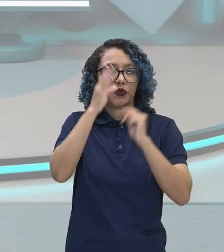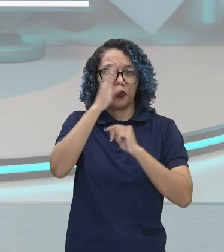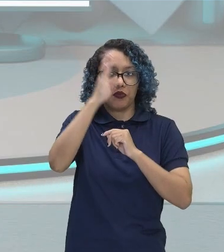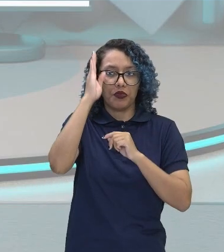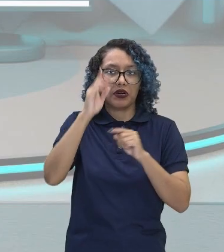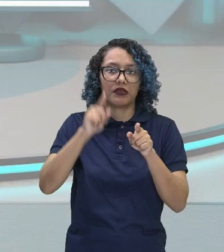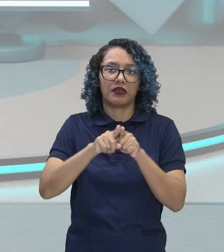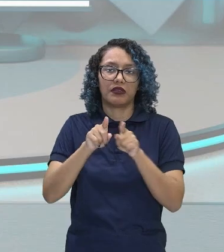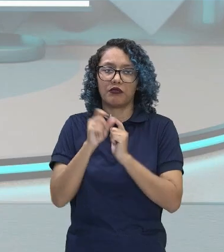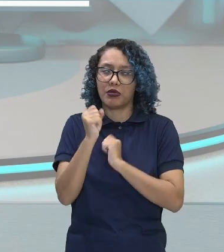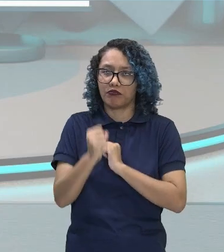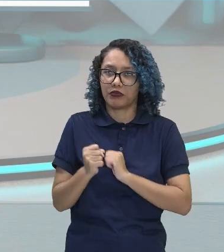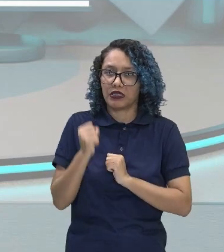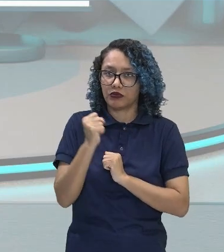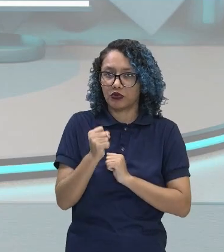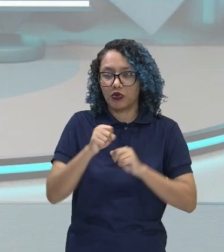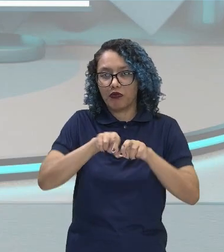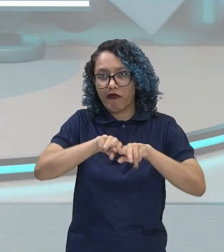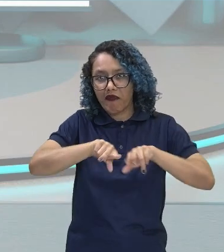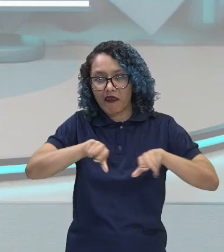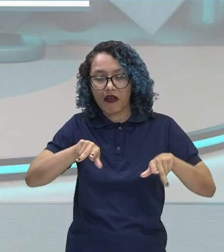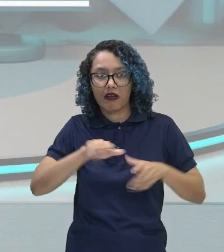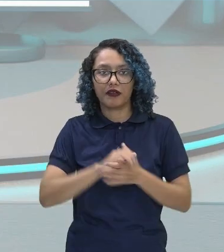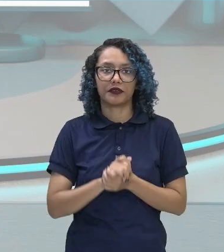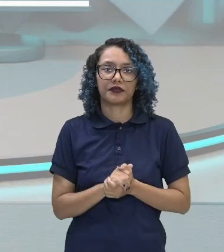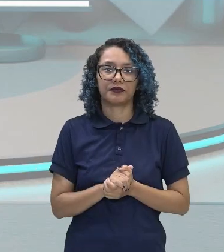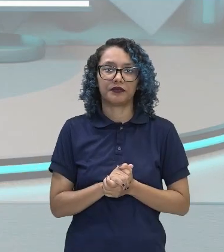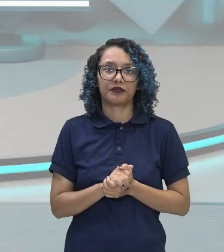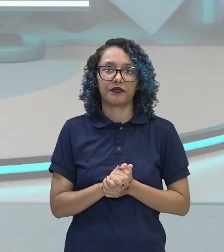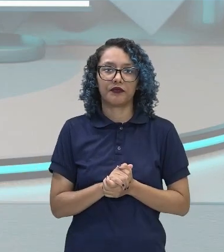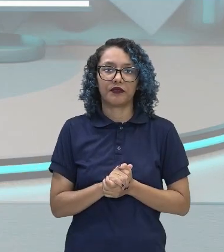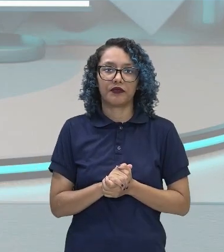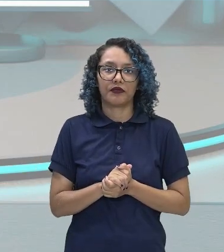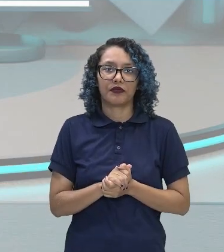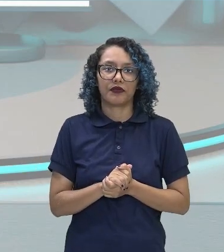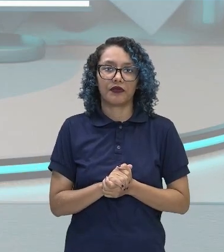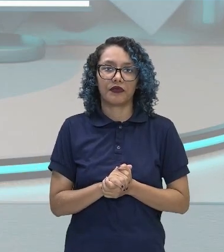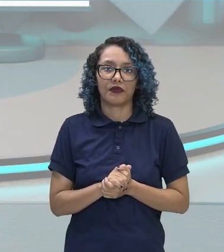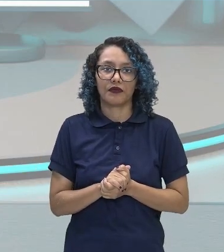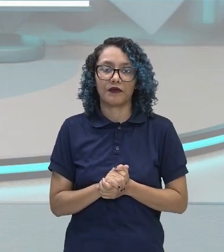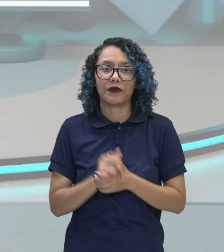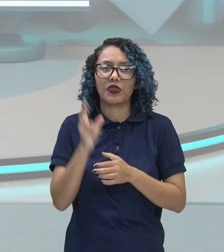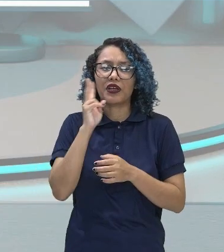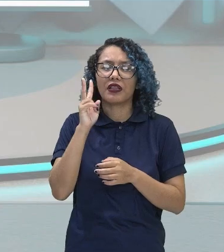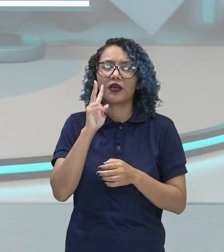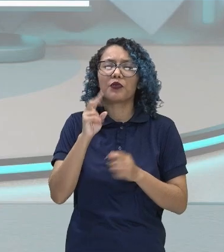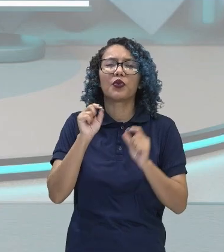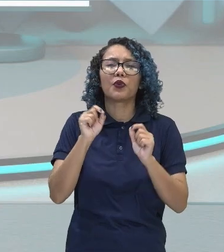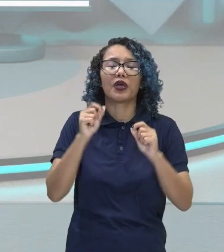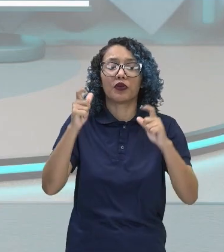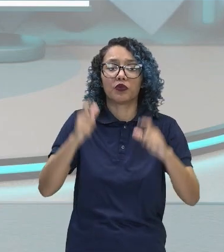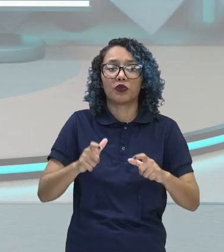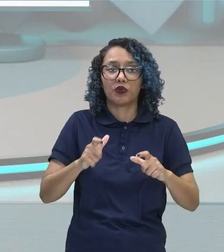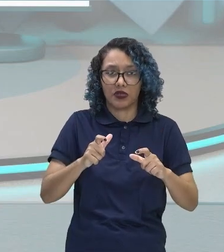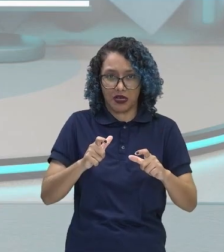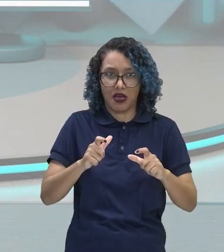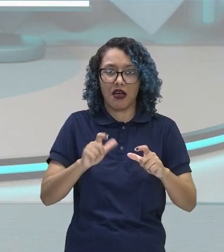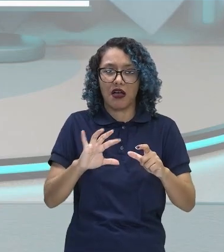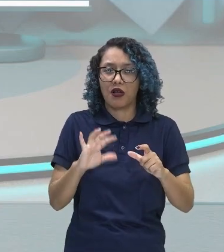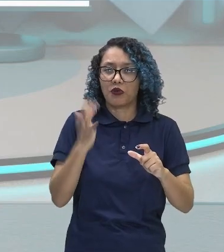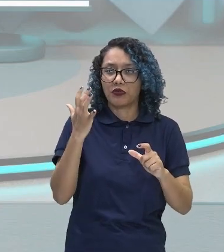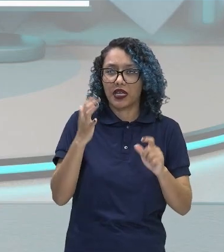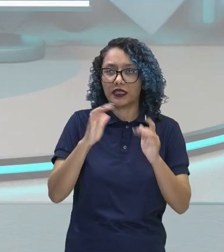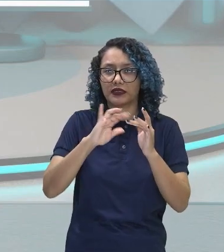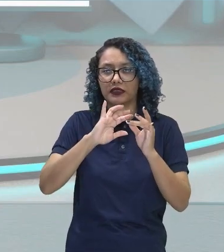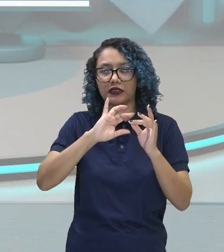e ninfas. Lembrando do ambiente em que acontece o arcadismo, né? Que é o